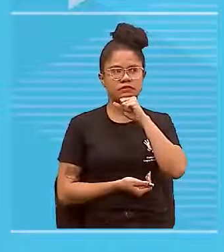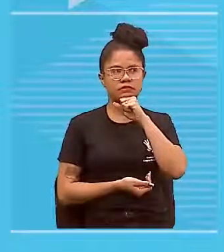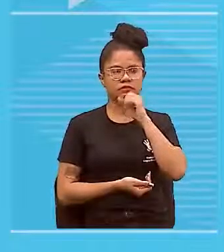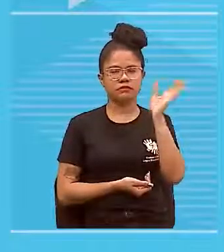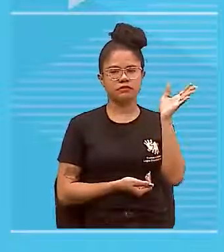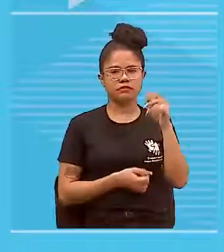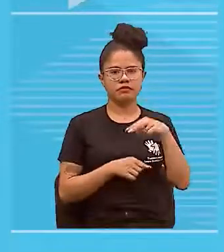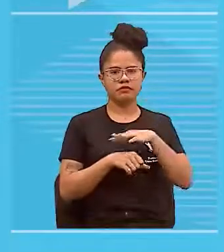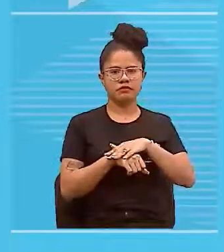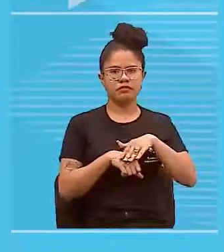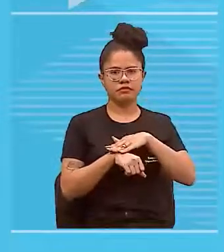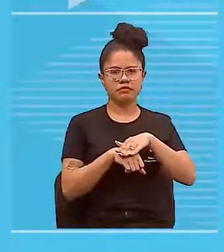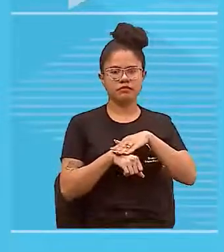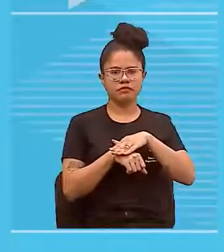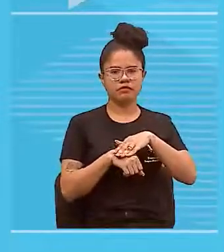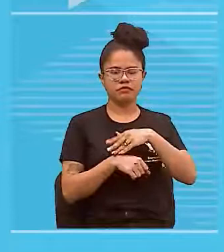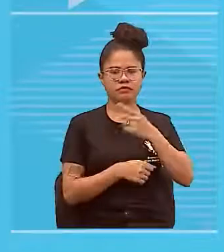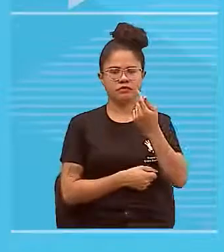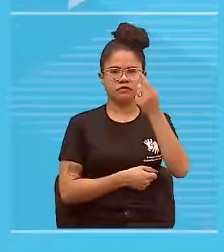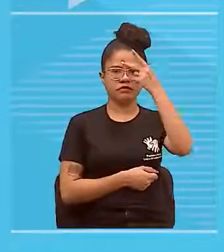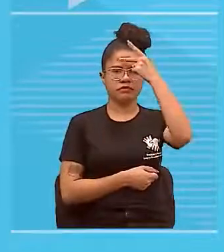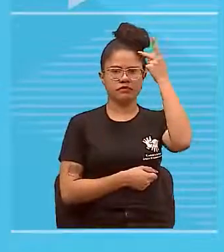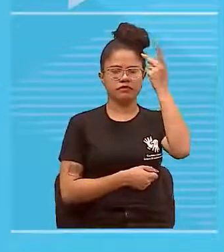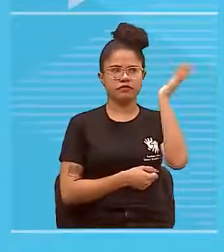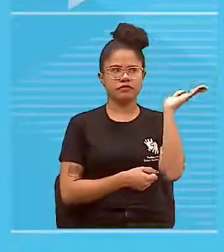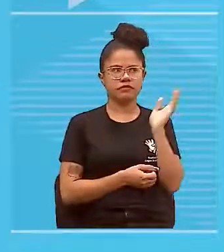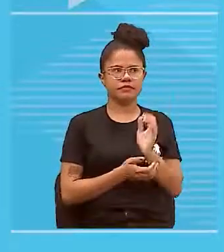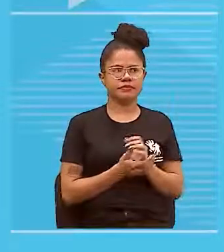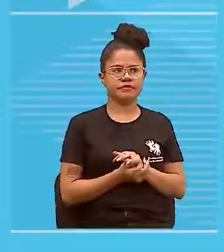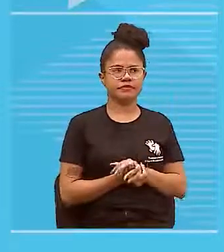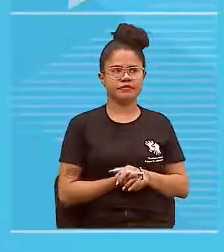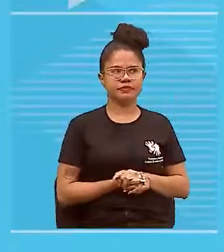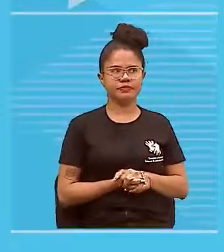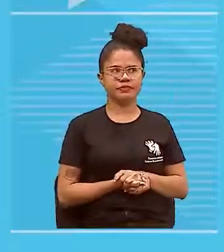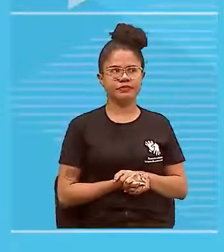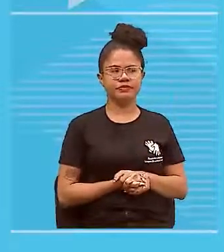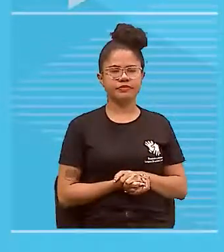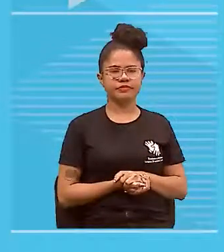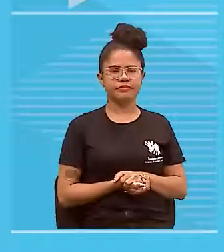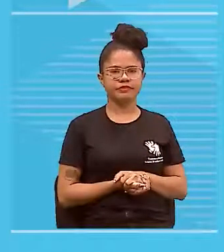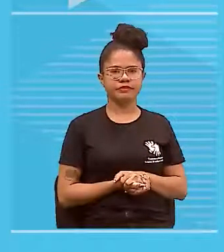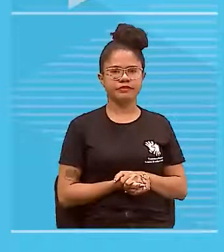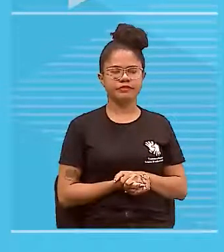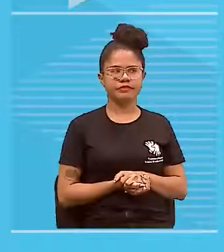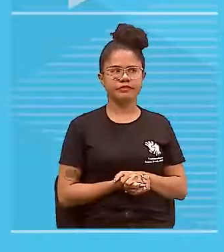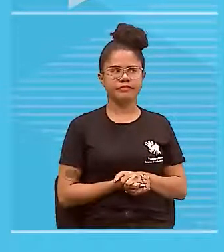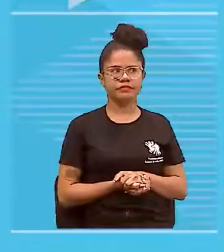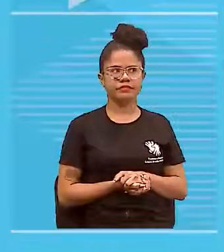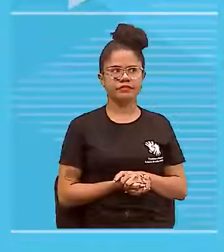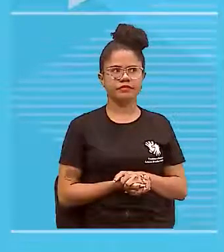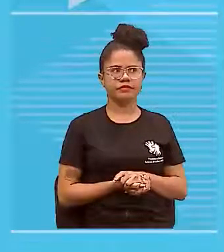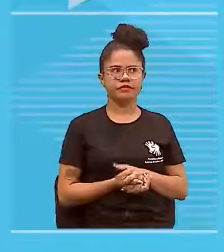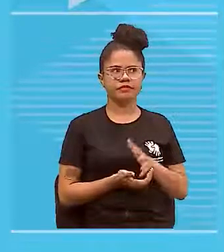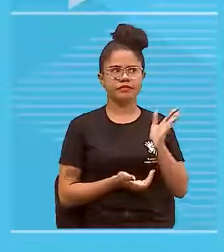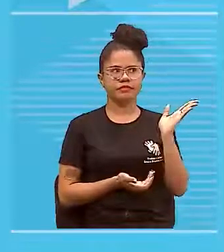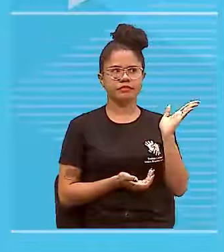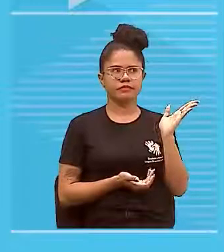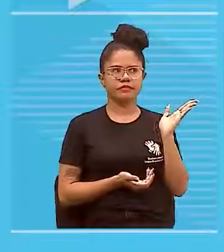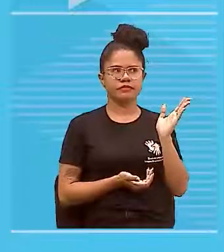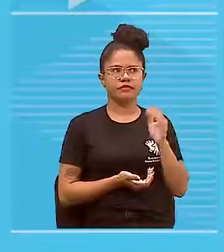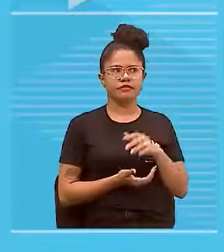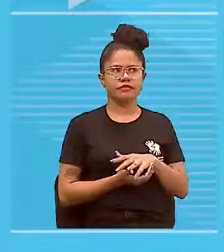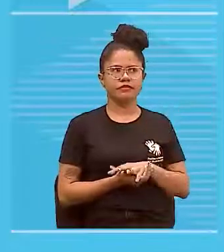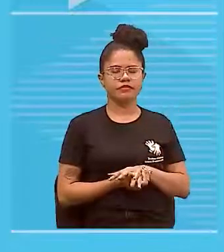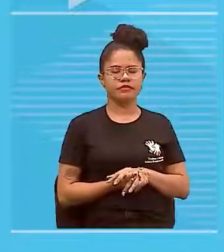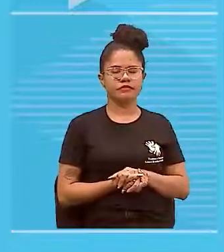né é tá com déficit de atenção e hiperatividade